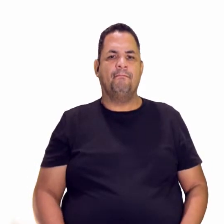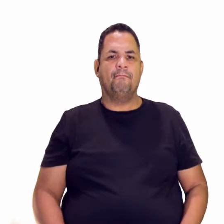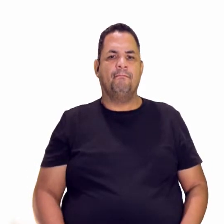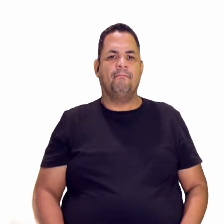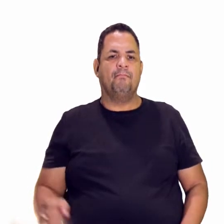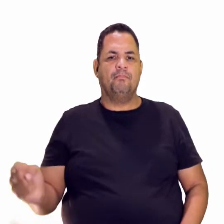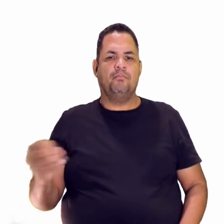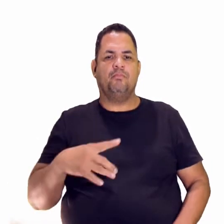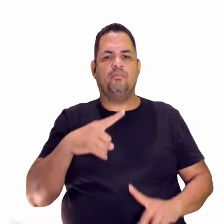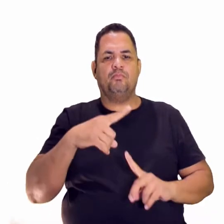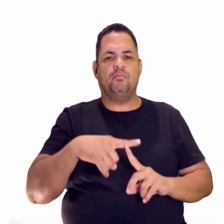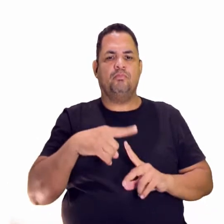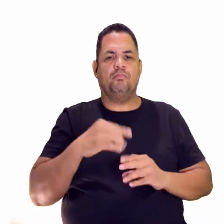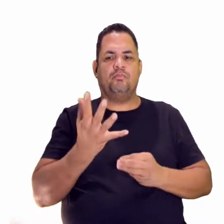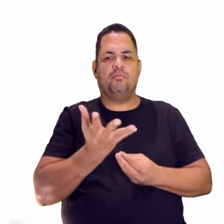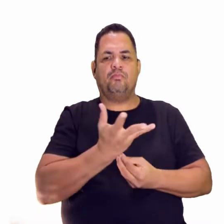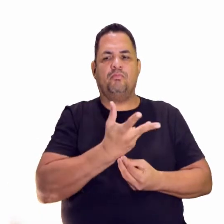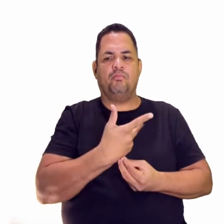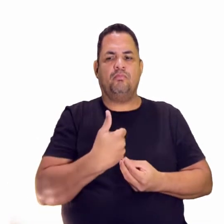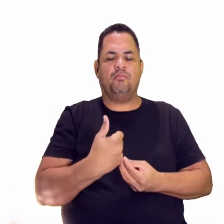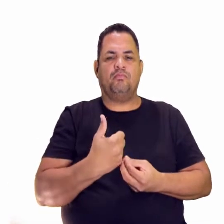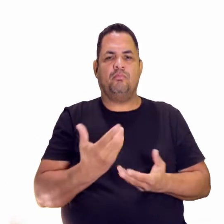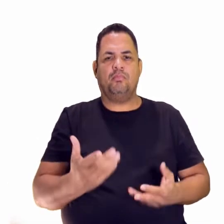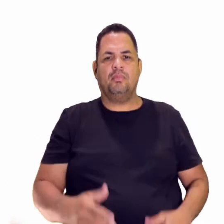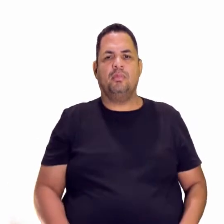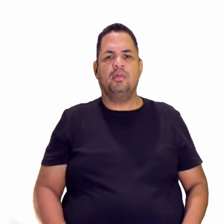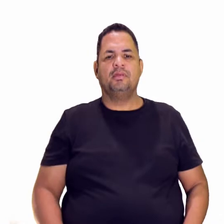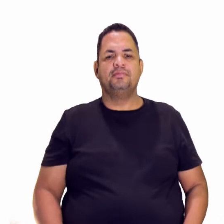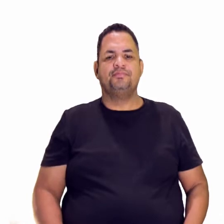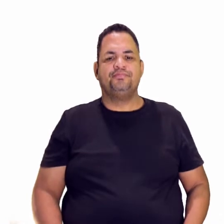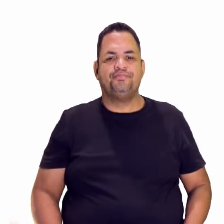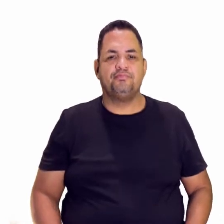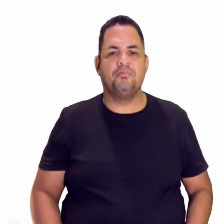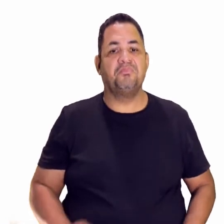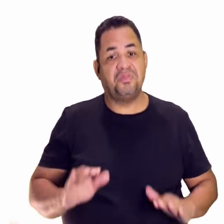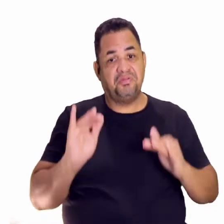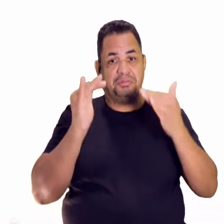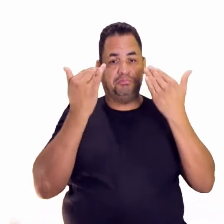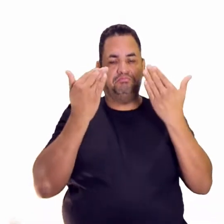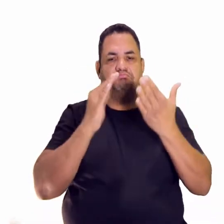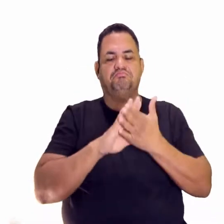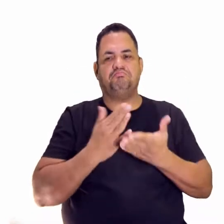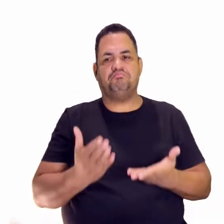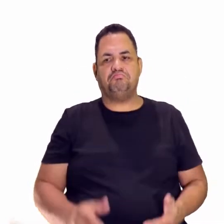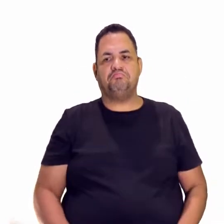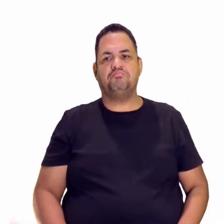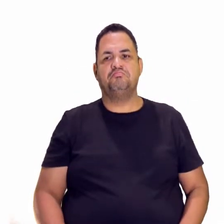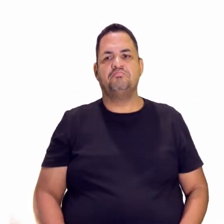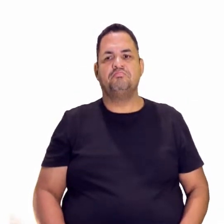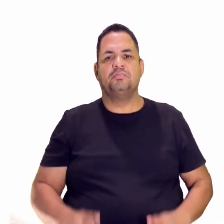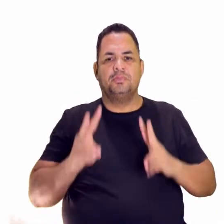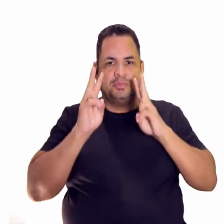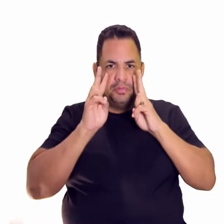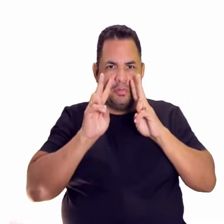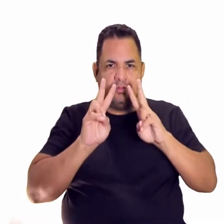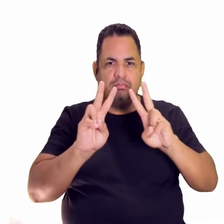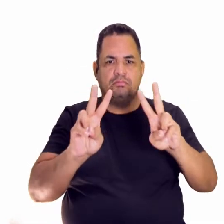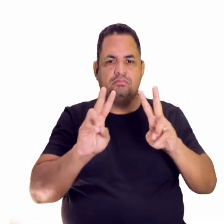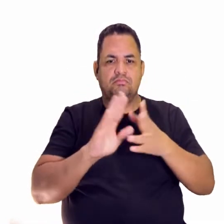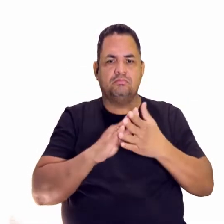um novo tipo de arte, né? Coisas que chamam a atenção, são coisas que